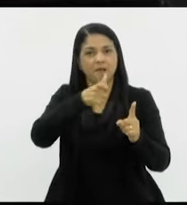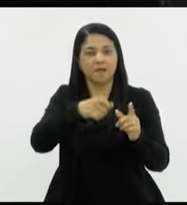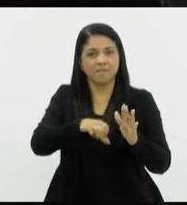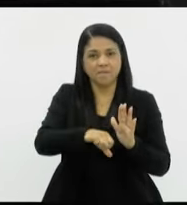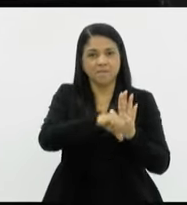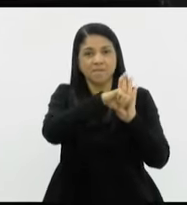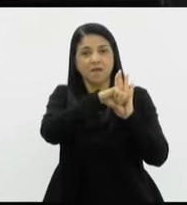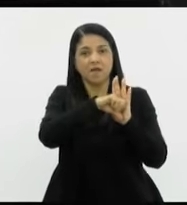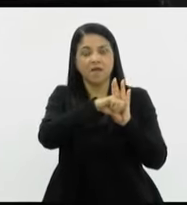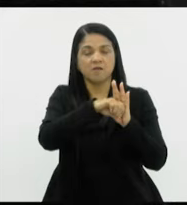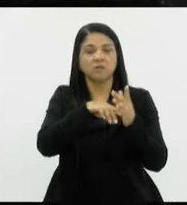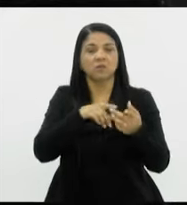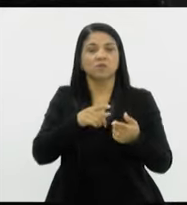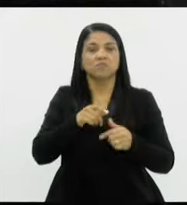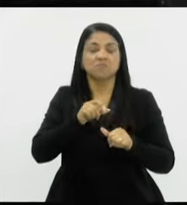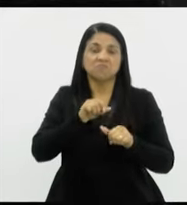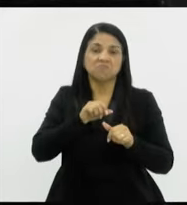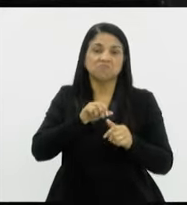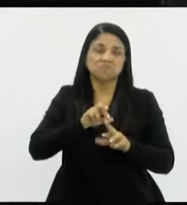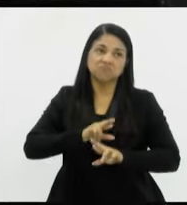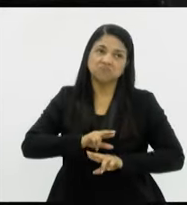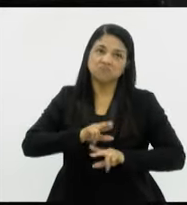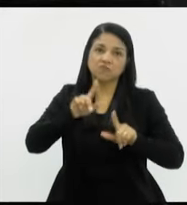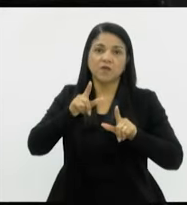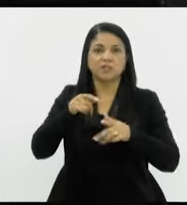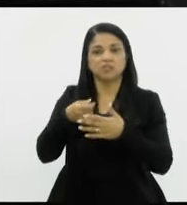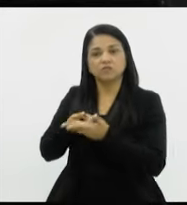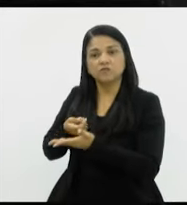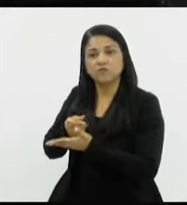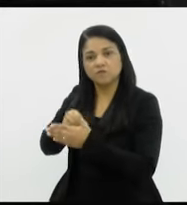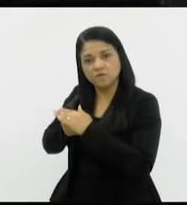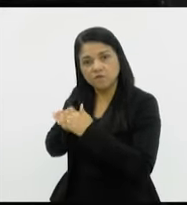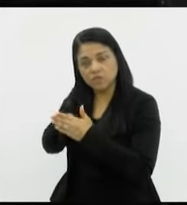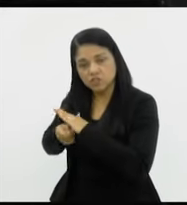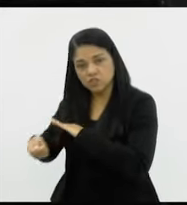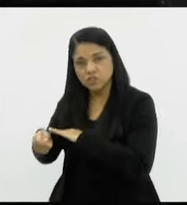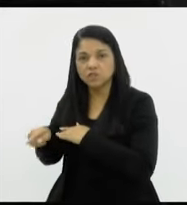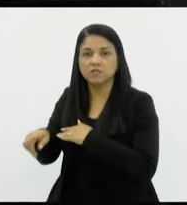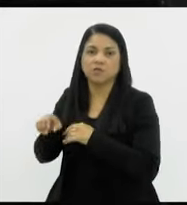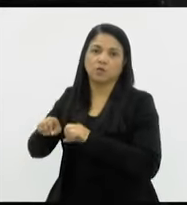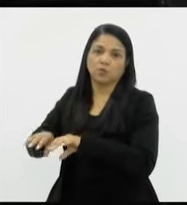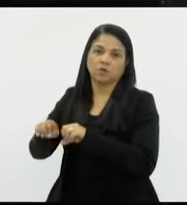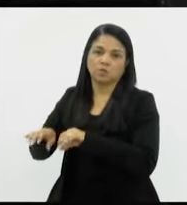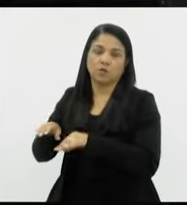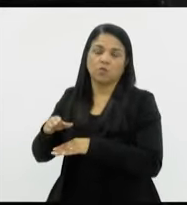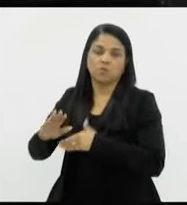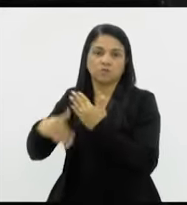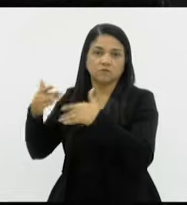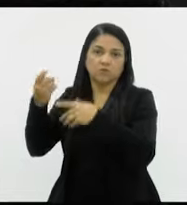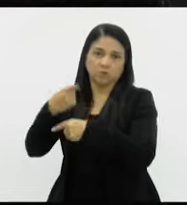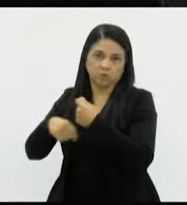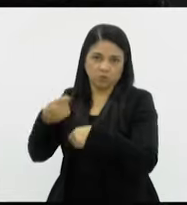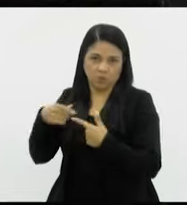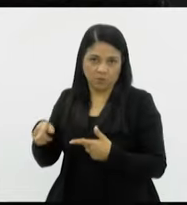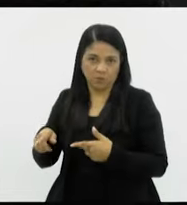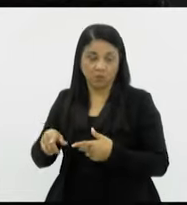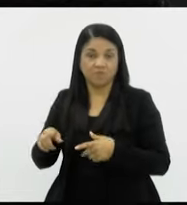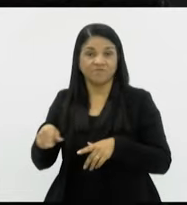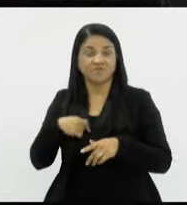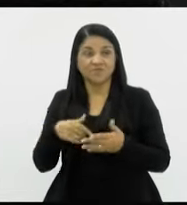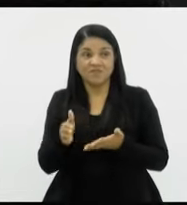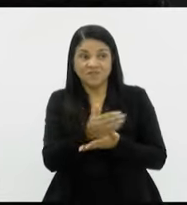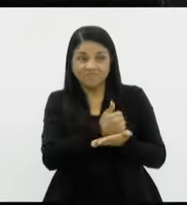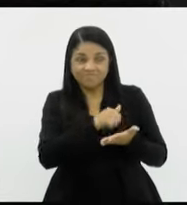direitos em desenvolvimento econômico. Não dá mais para a realidade do Rio de Janeiro ainda ser a